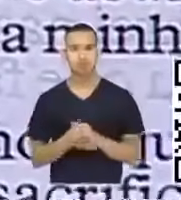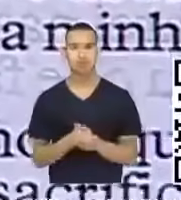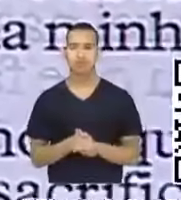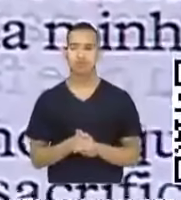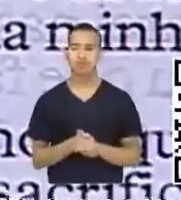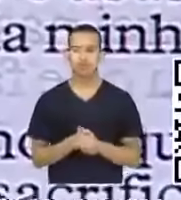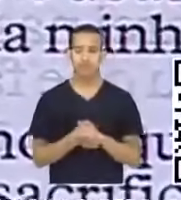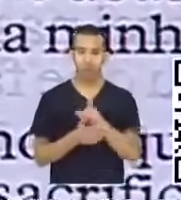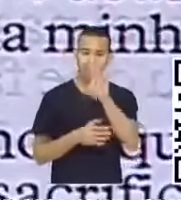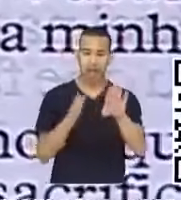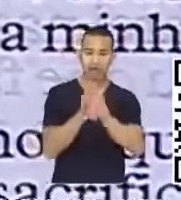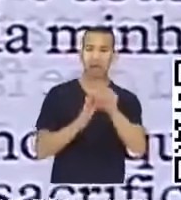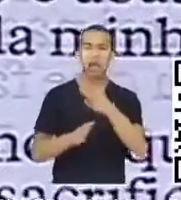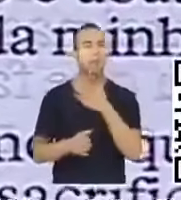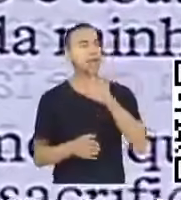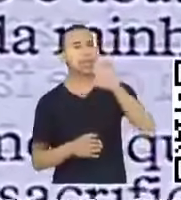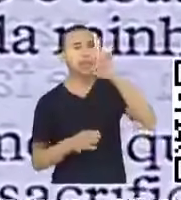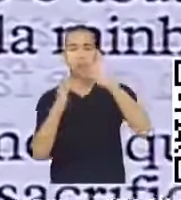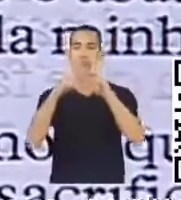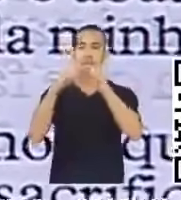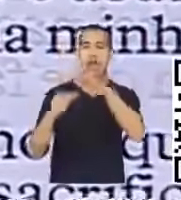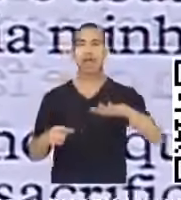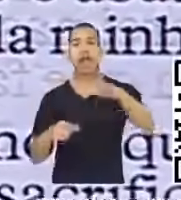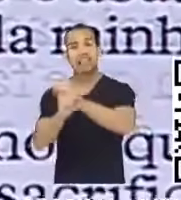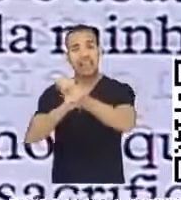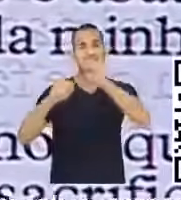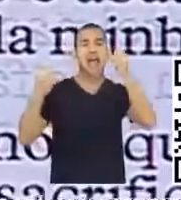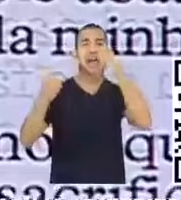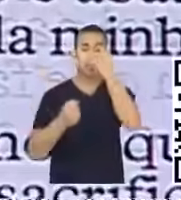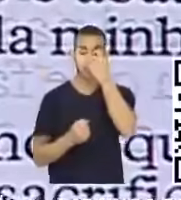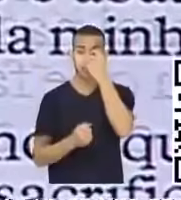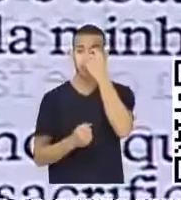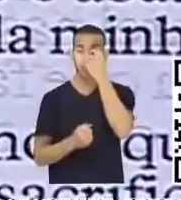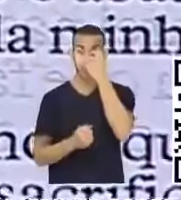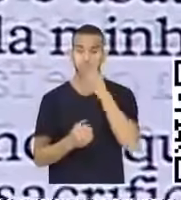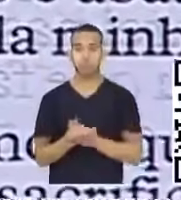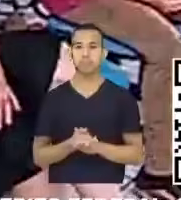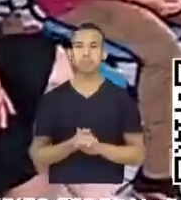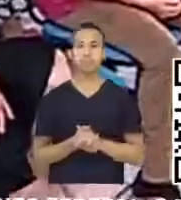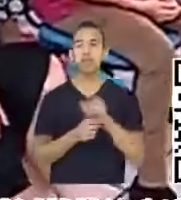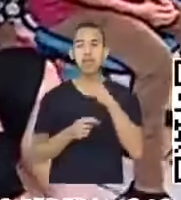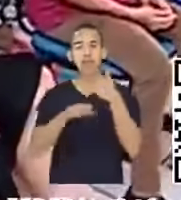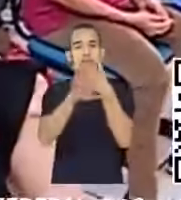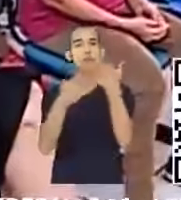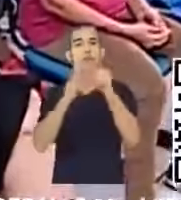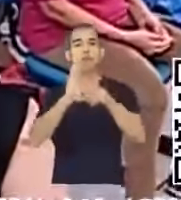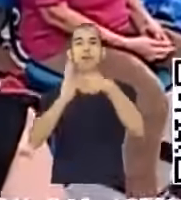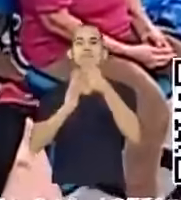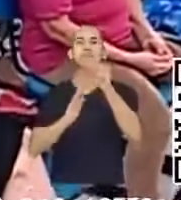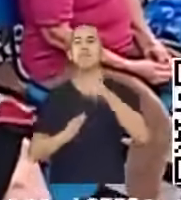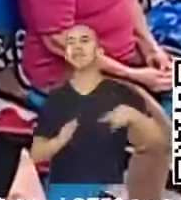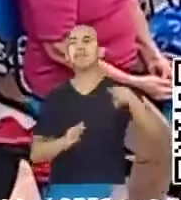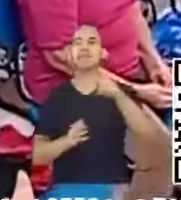se você chega aqui fa meu Deus que igreja é essa quem tem quem entrou hoje pela primeira vez aqui